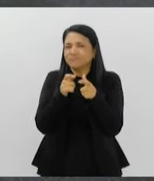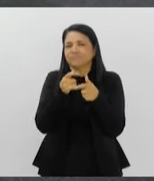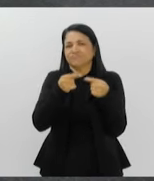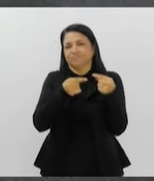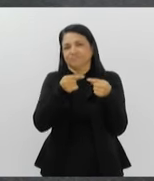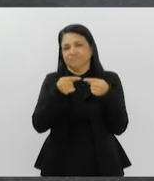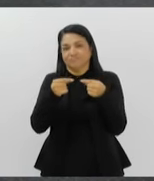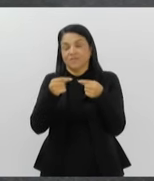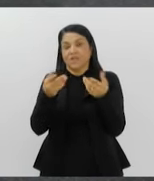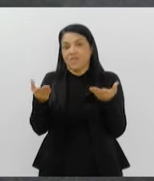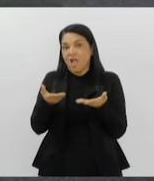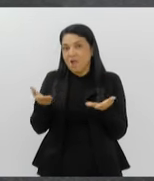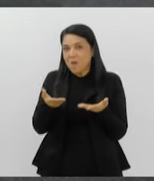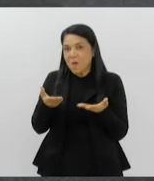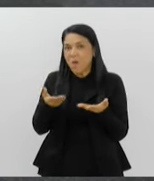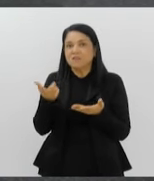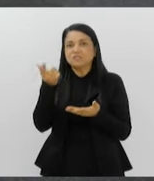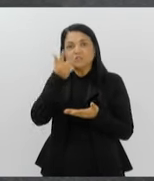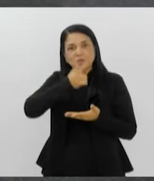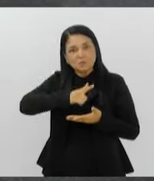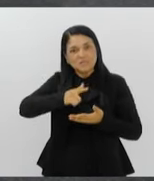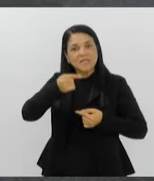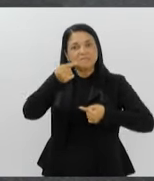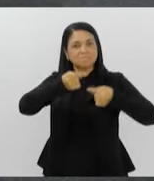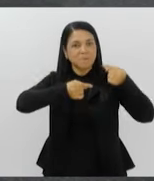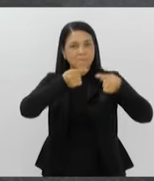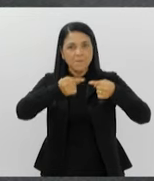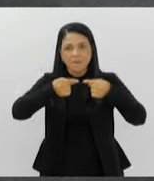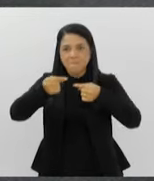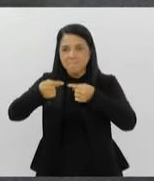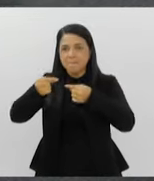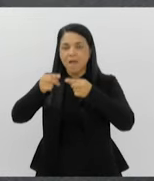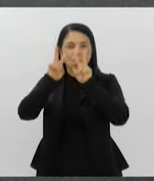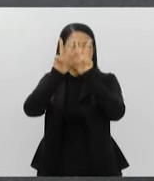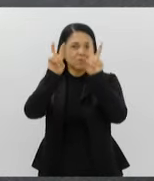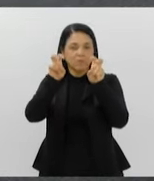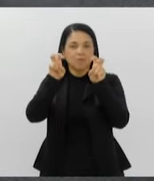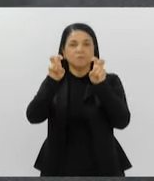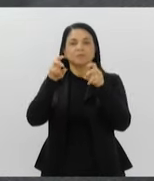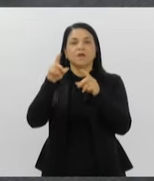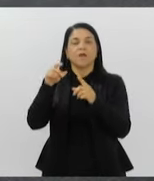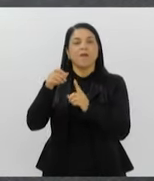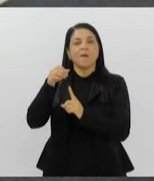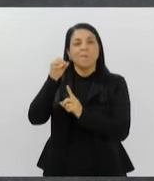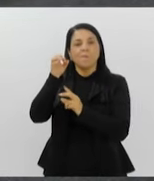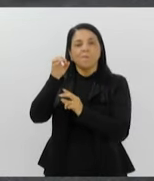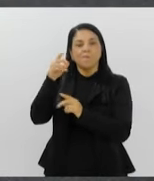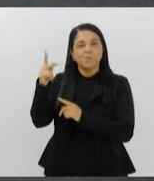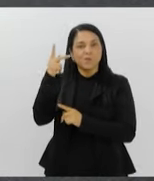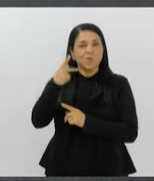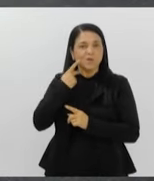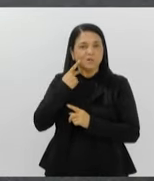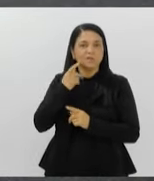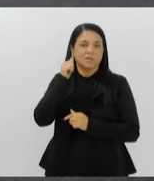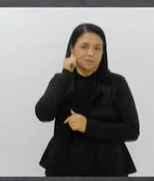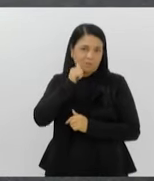bons olhos que a gente consiga ter efetivado o tema da Procuradoria da Mulher e agora também